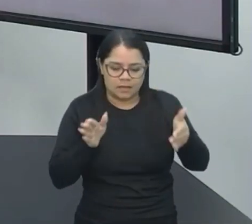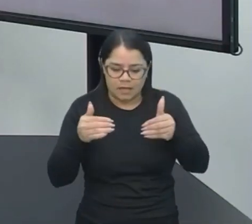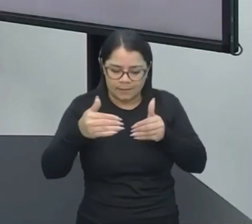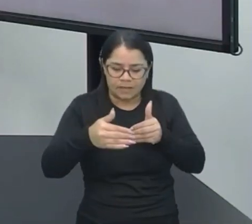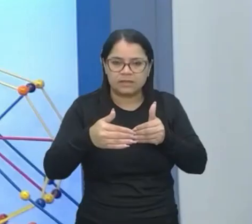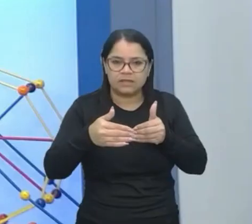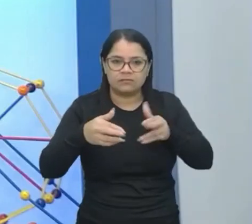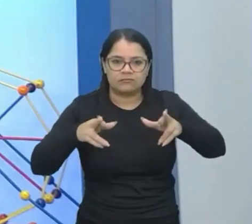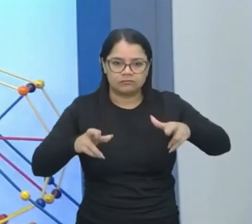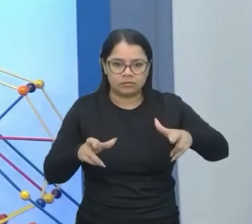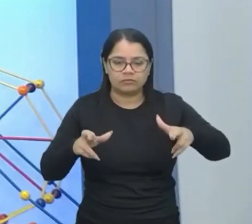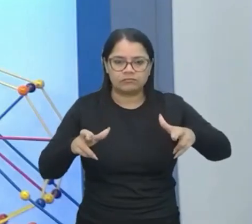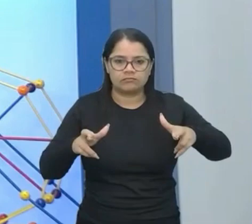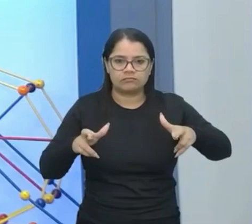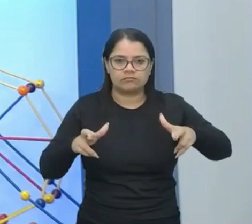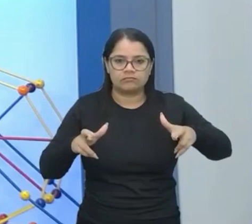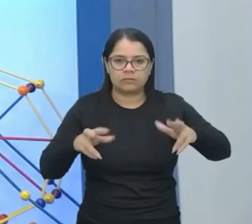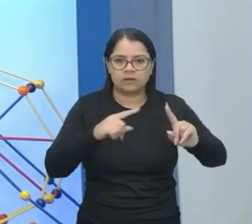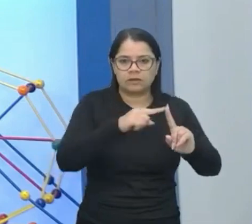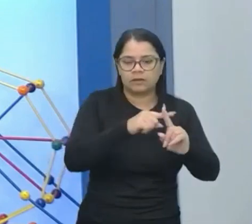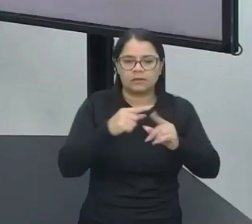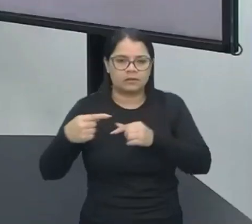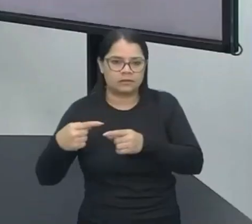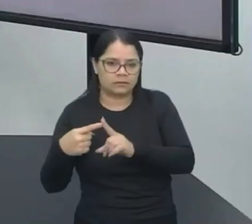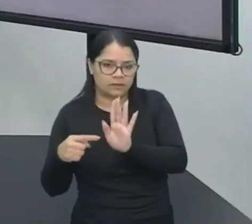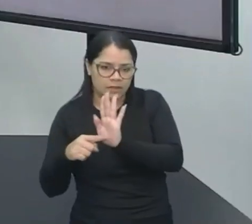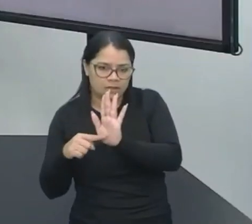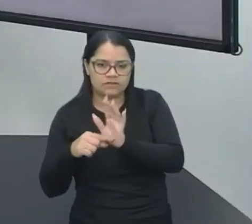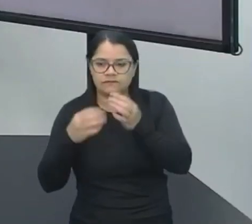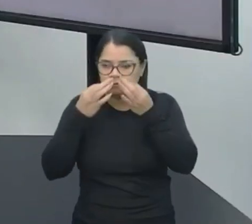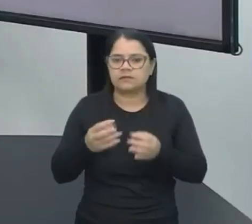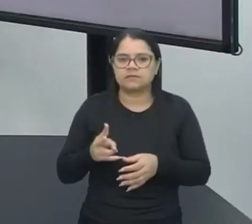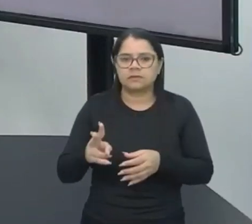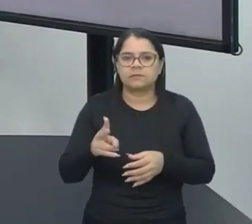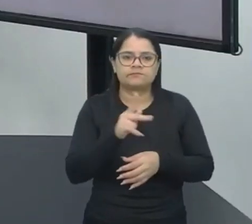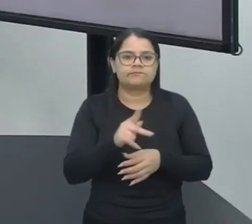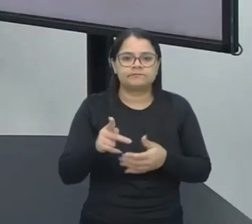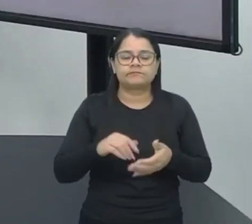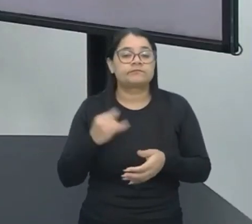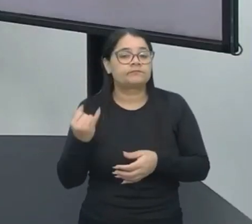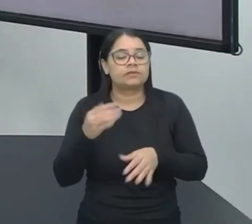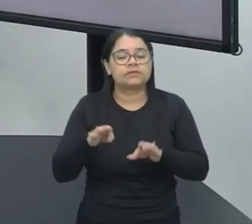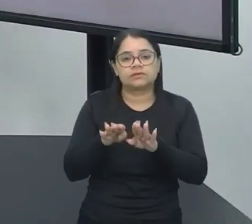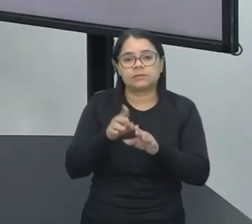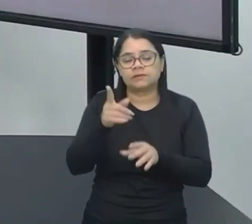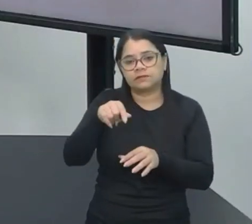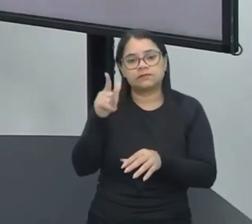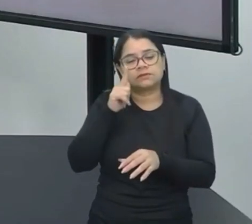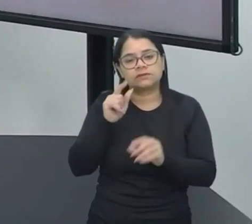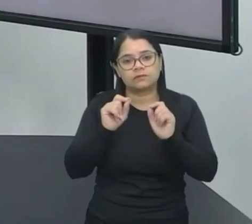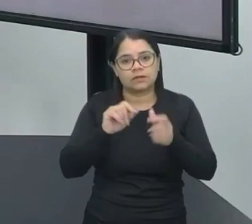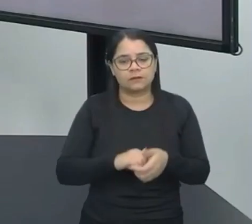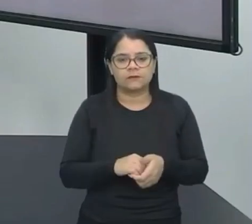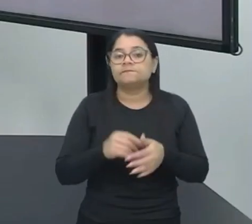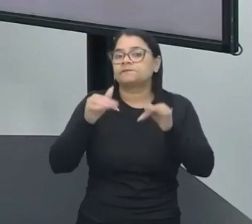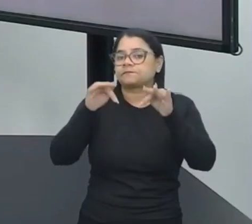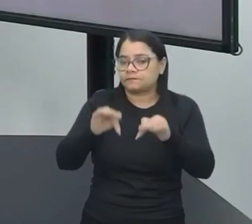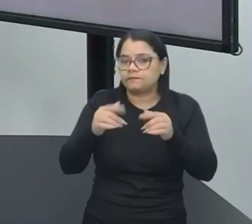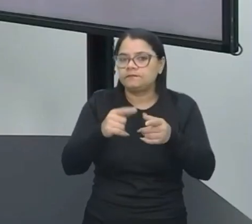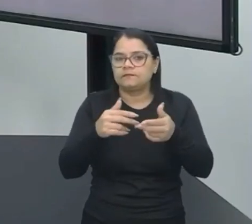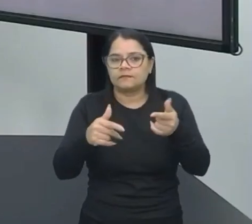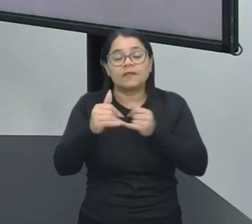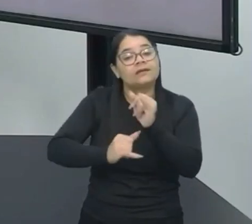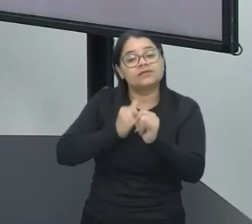Shield também, né? Tem que sempre ficar atento com isso. Professor, também é de extrema importância que você vá no final do